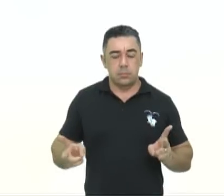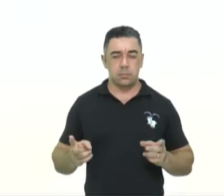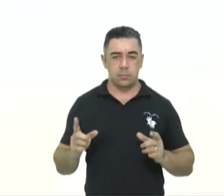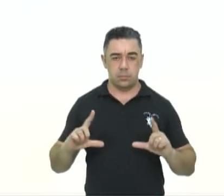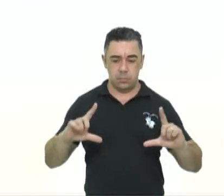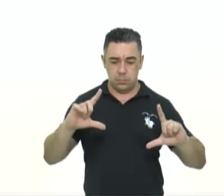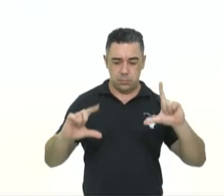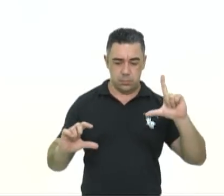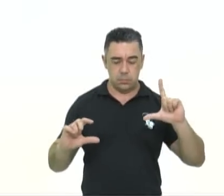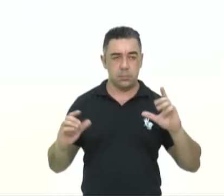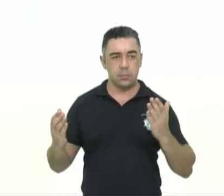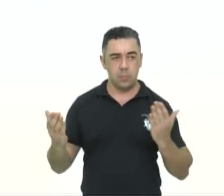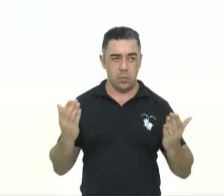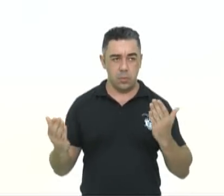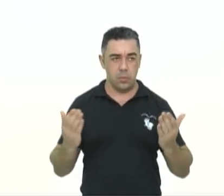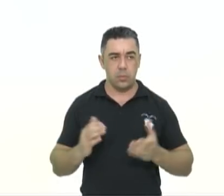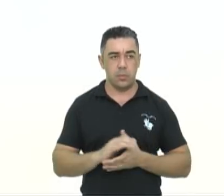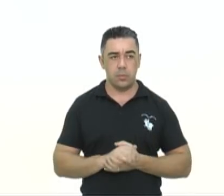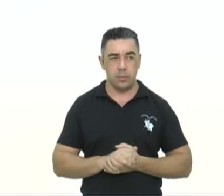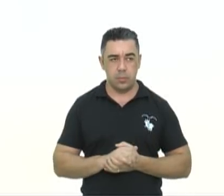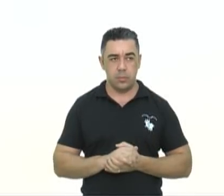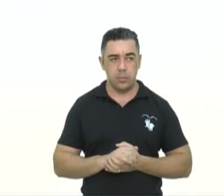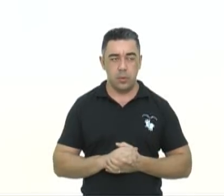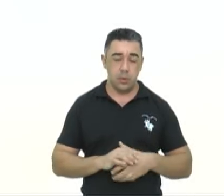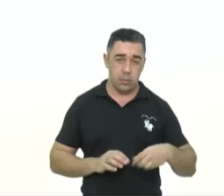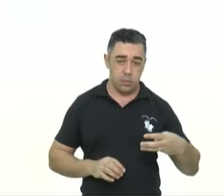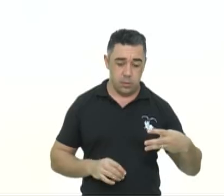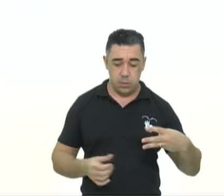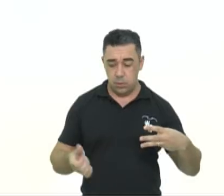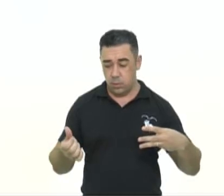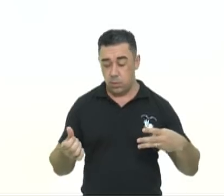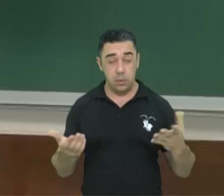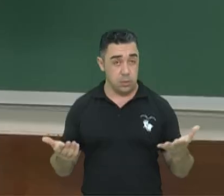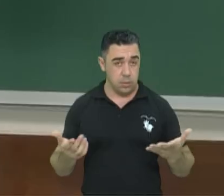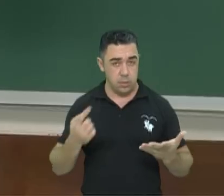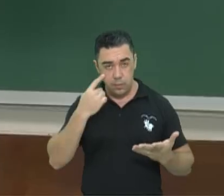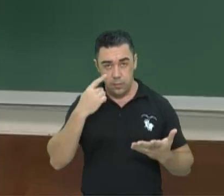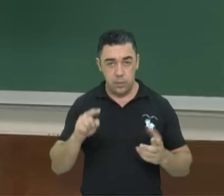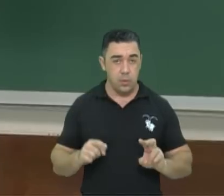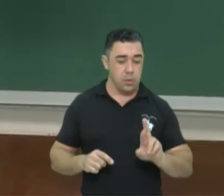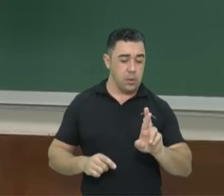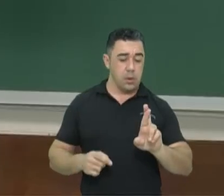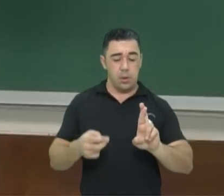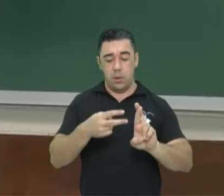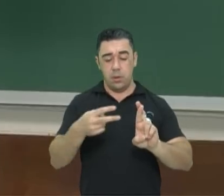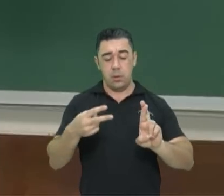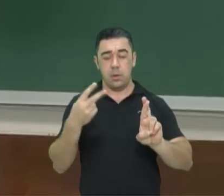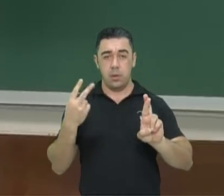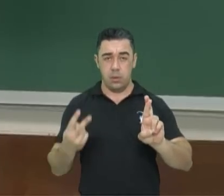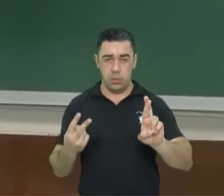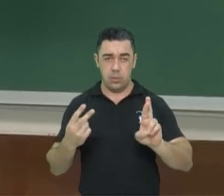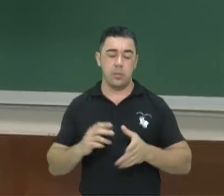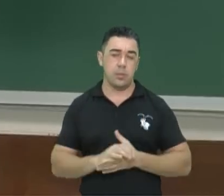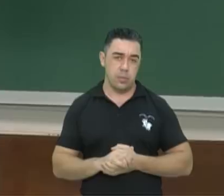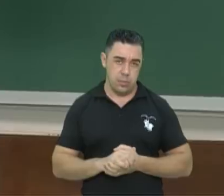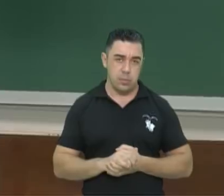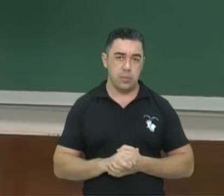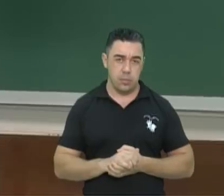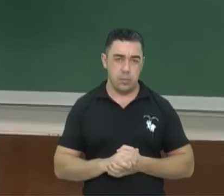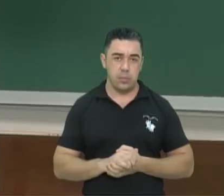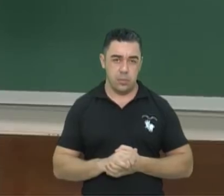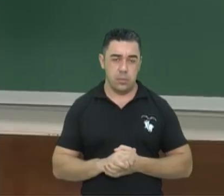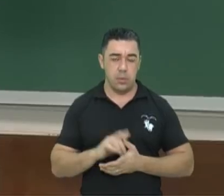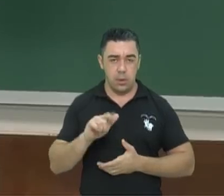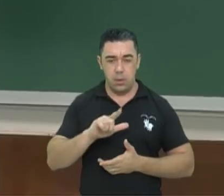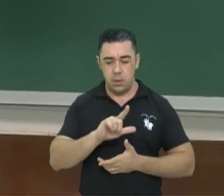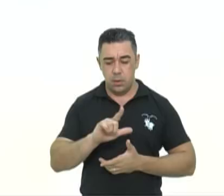3 e o lado DE, 6. Então, neste segundo caso, é lado,